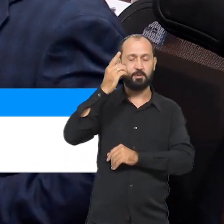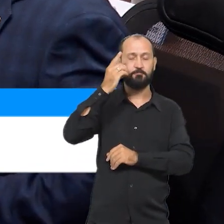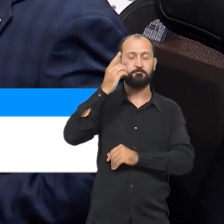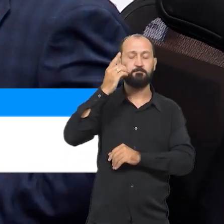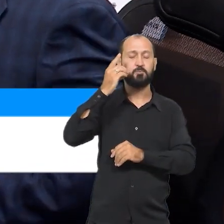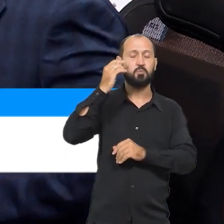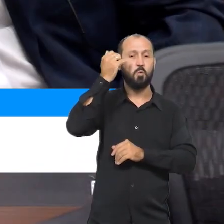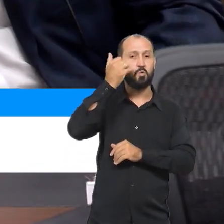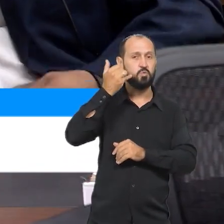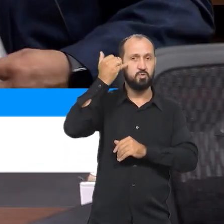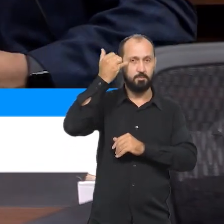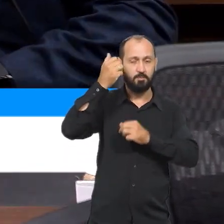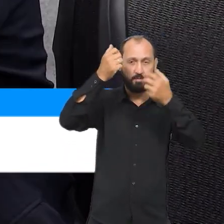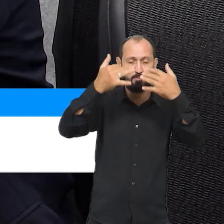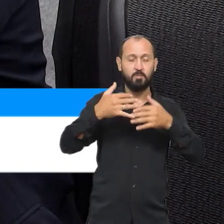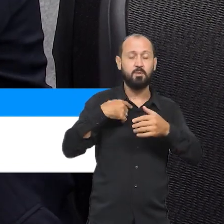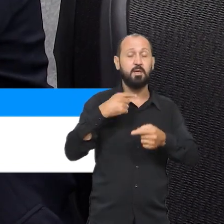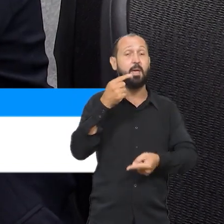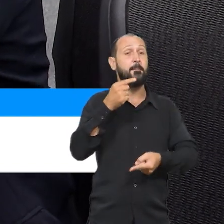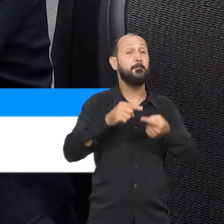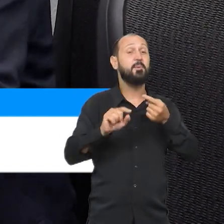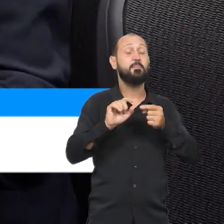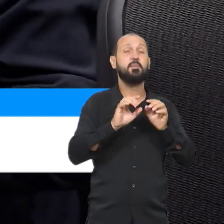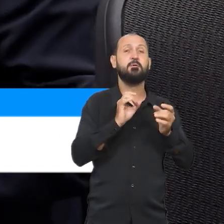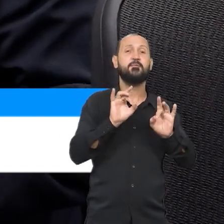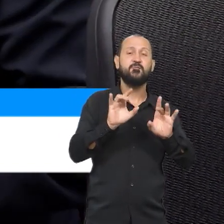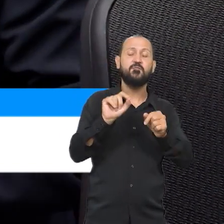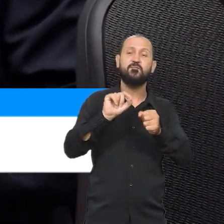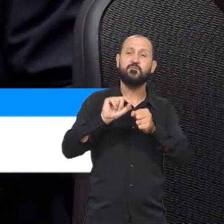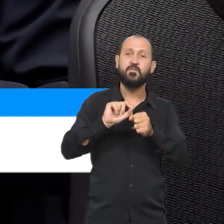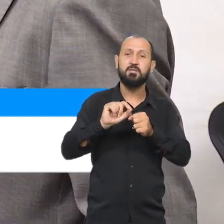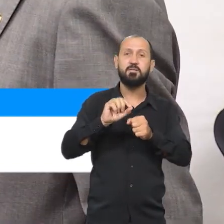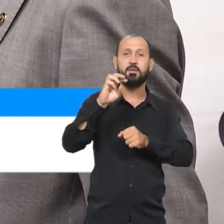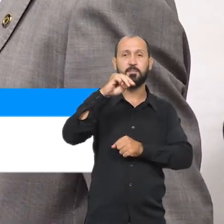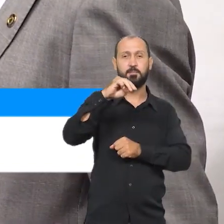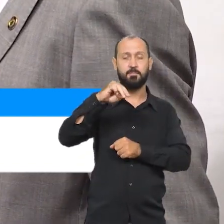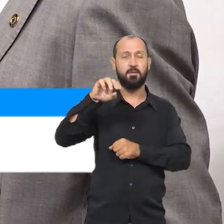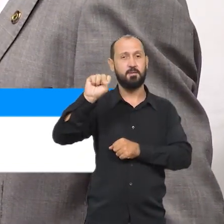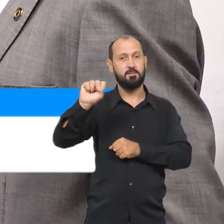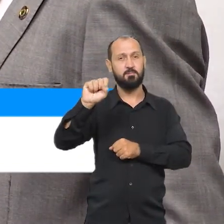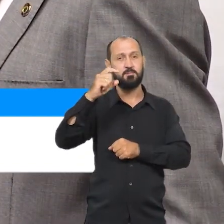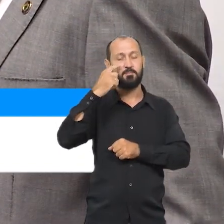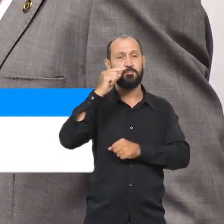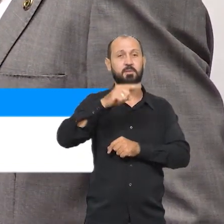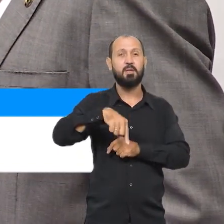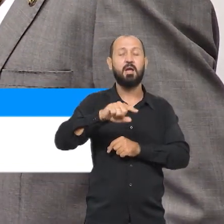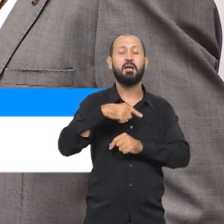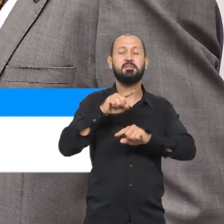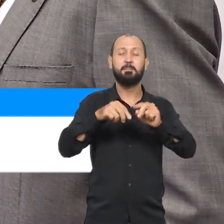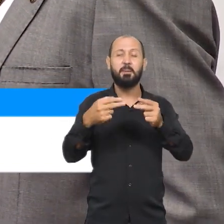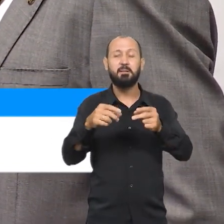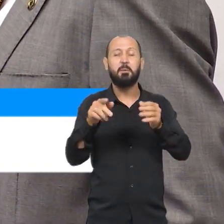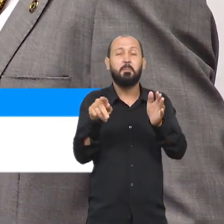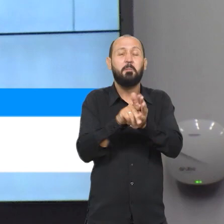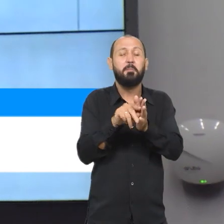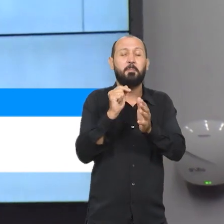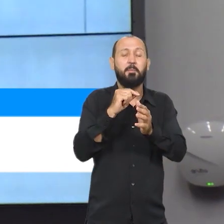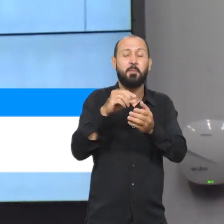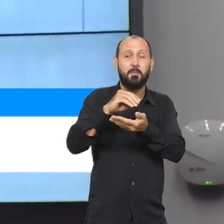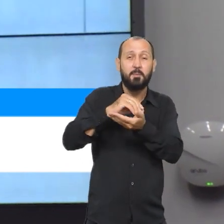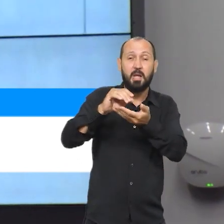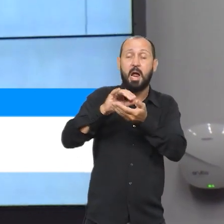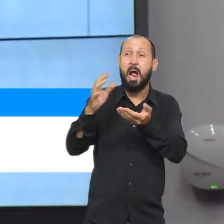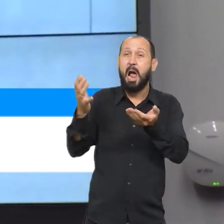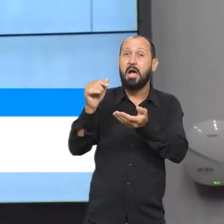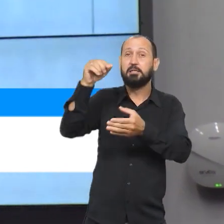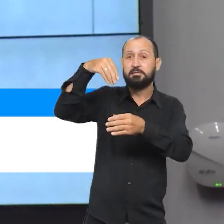Nami, do PSDB, torna ilegal produzir, distribuir, vender e comprar o MMS, a Mineral Miracle Solution, solução